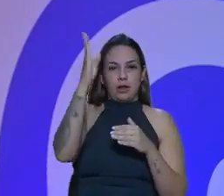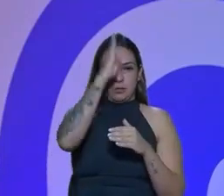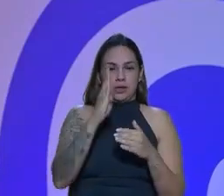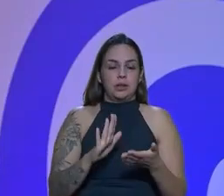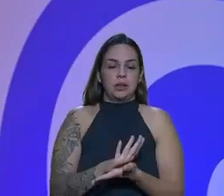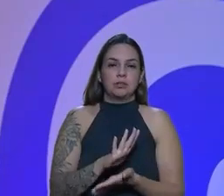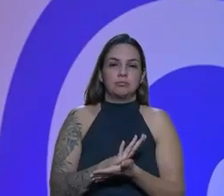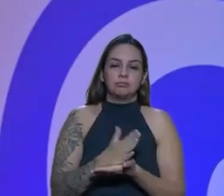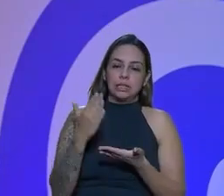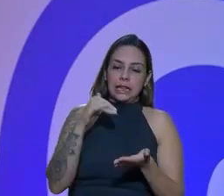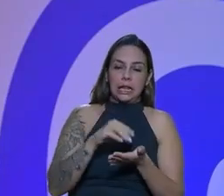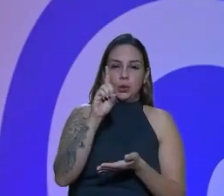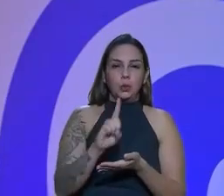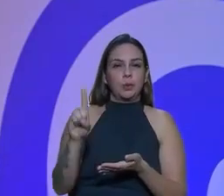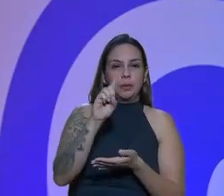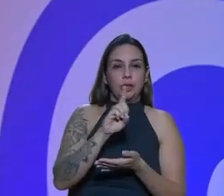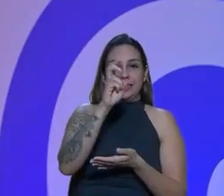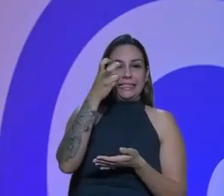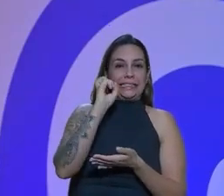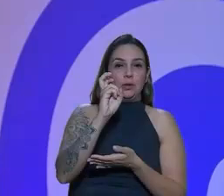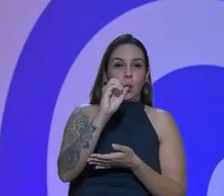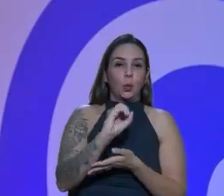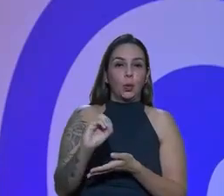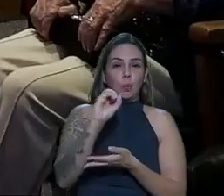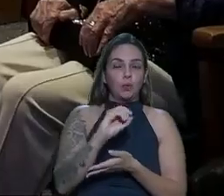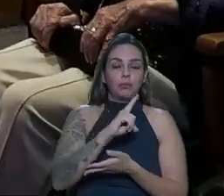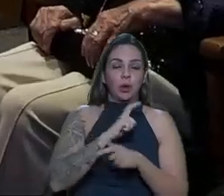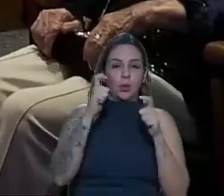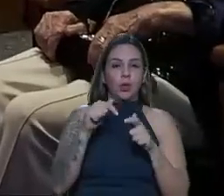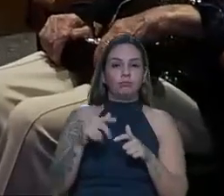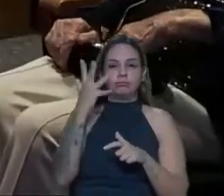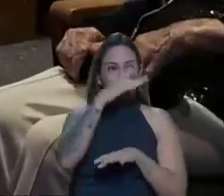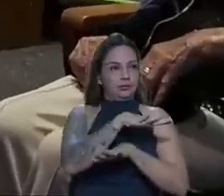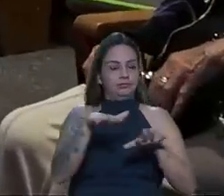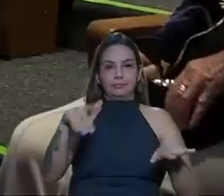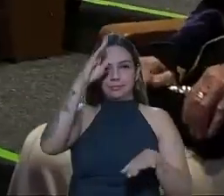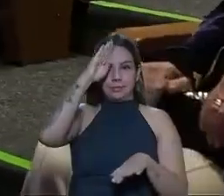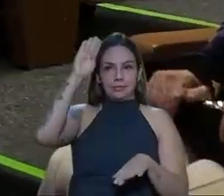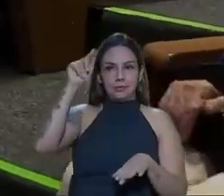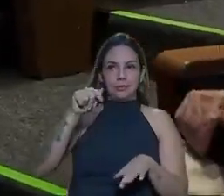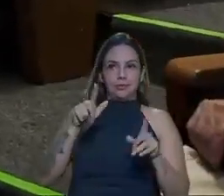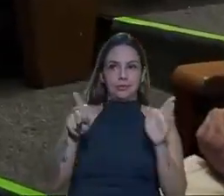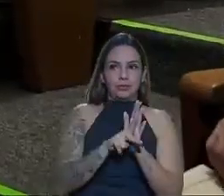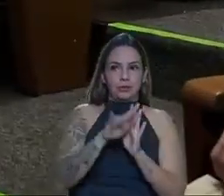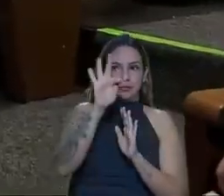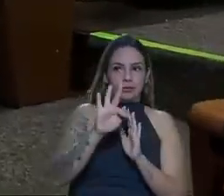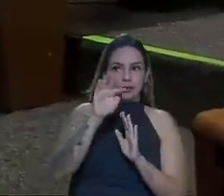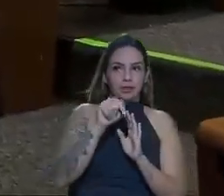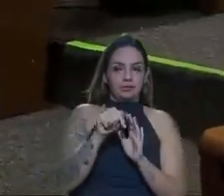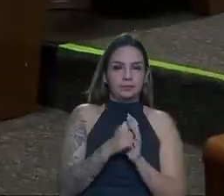Internacional de Araxá segue até domingo, dia 5 de outubro, ocupando este belo espaço acadêmico e cultural que é o